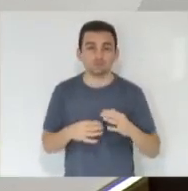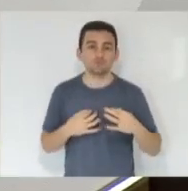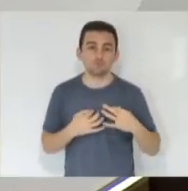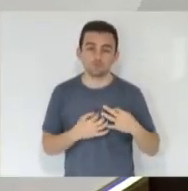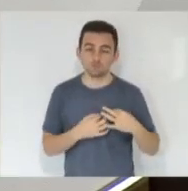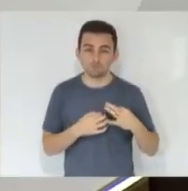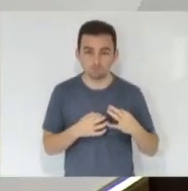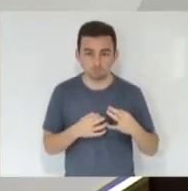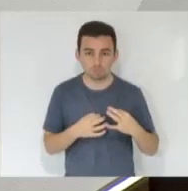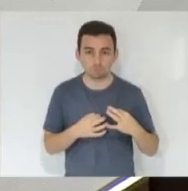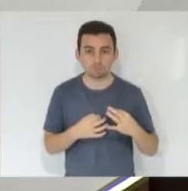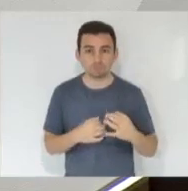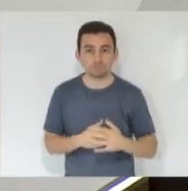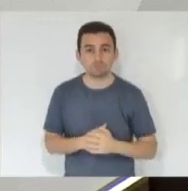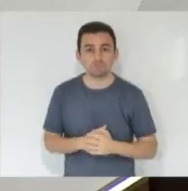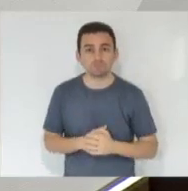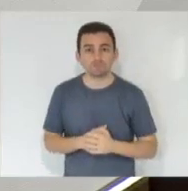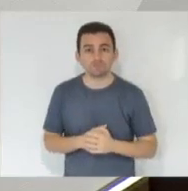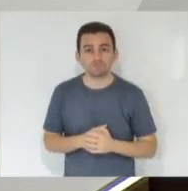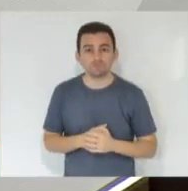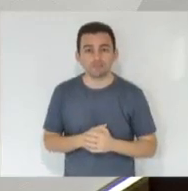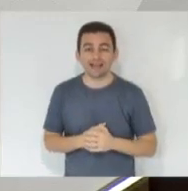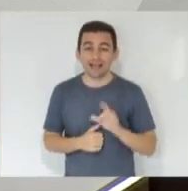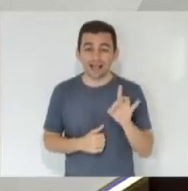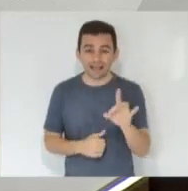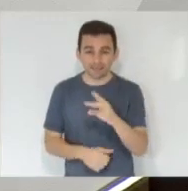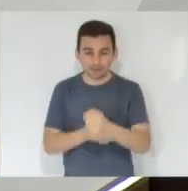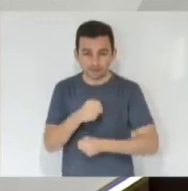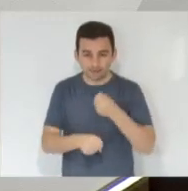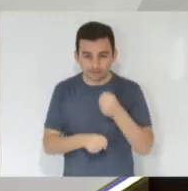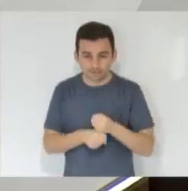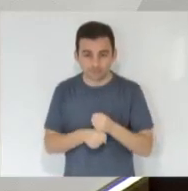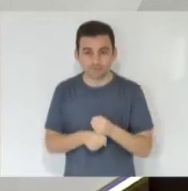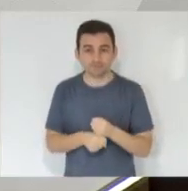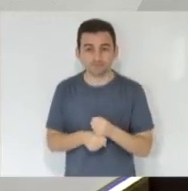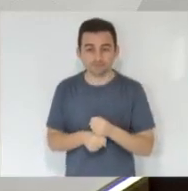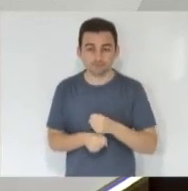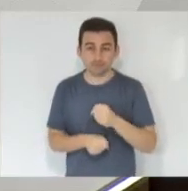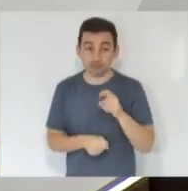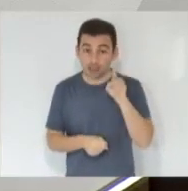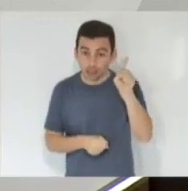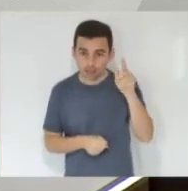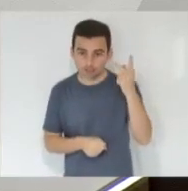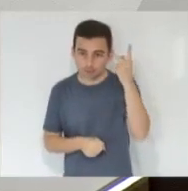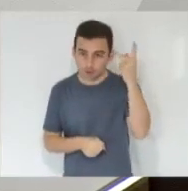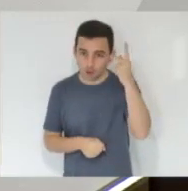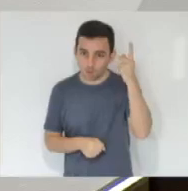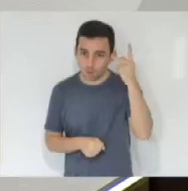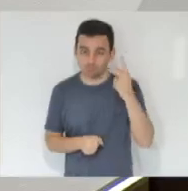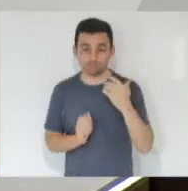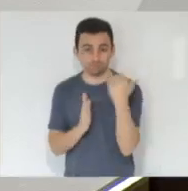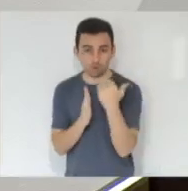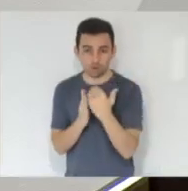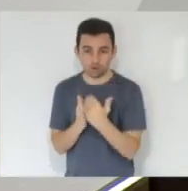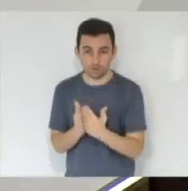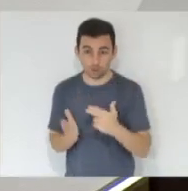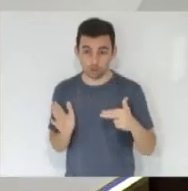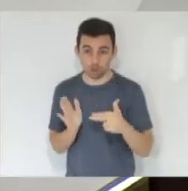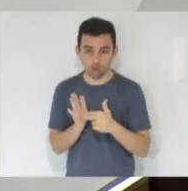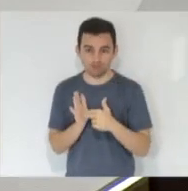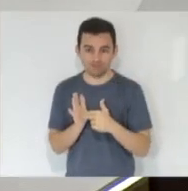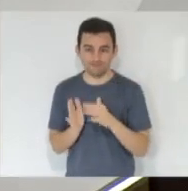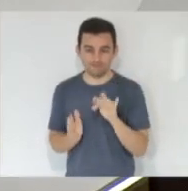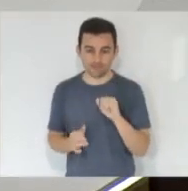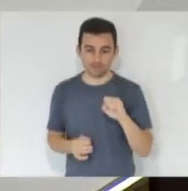Para se ter uma ideia, cada ano, em São Paulo, com o programa Nota Fiscal Paulista, arrecadou